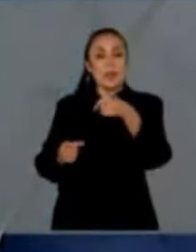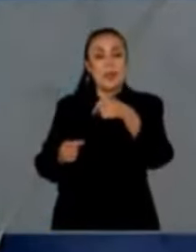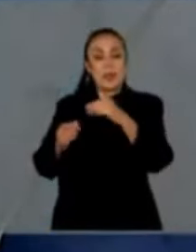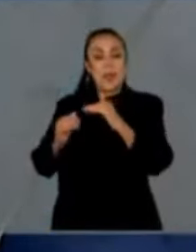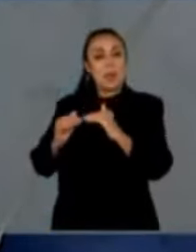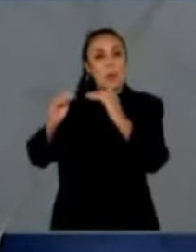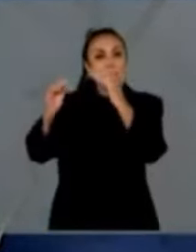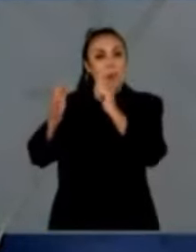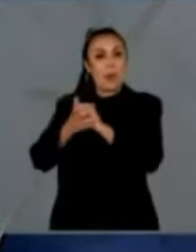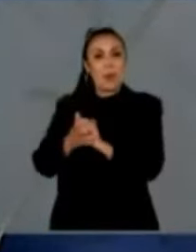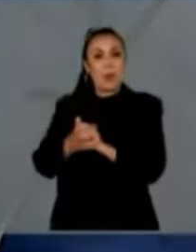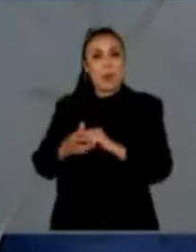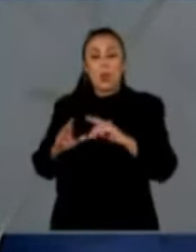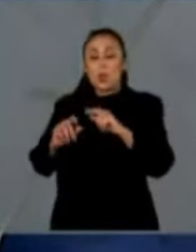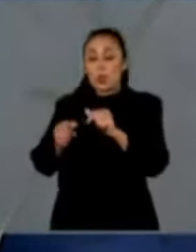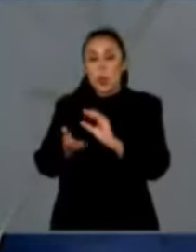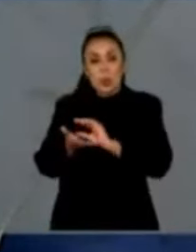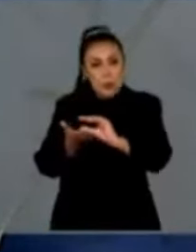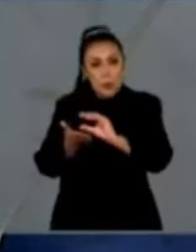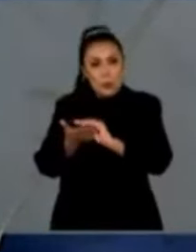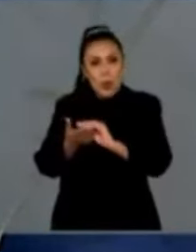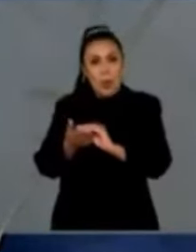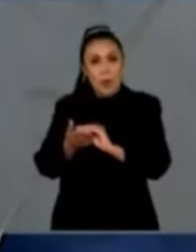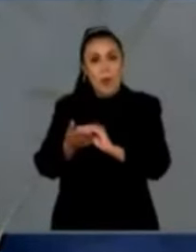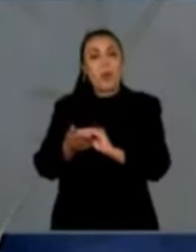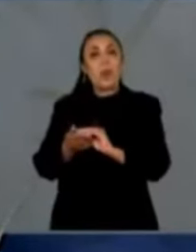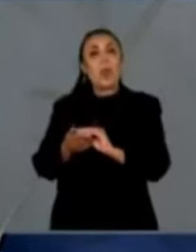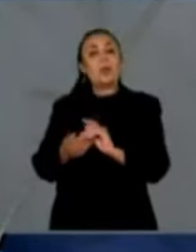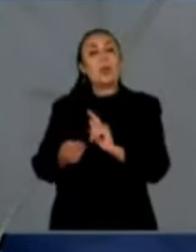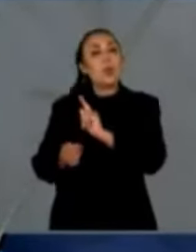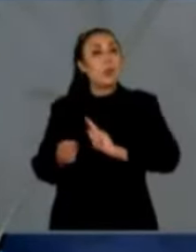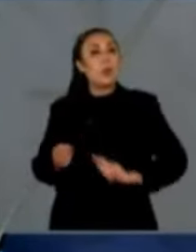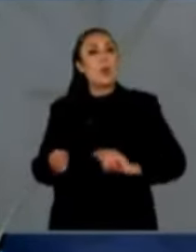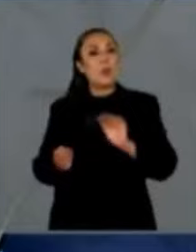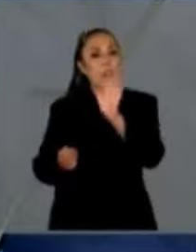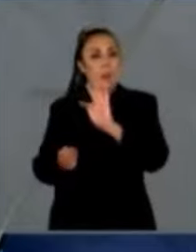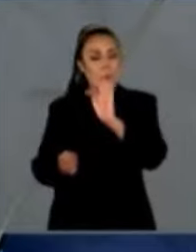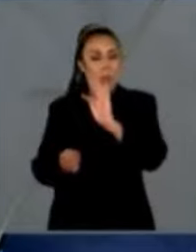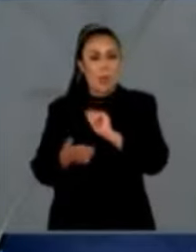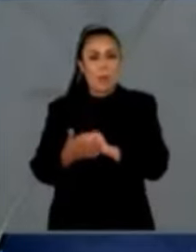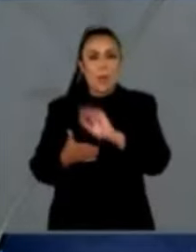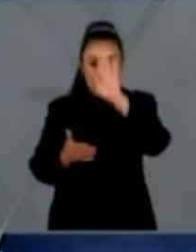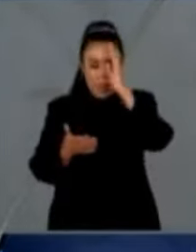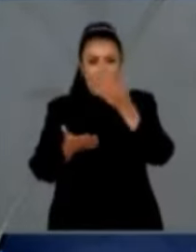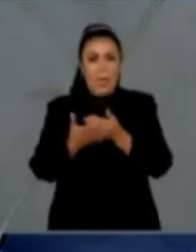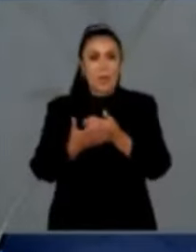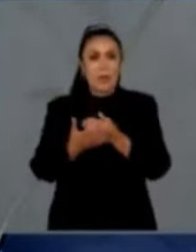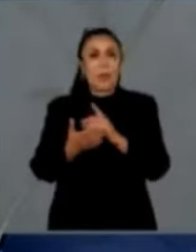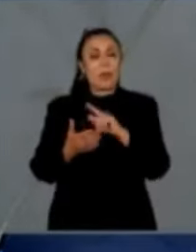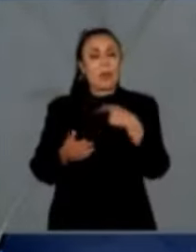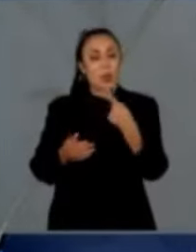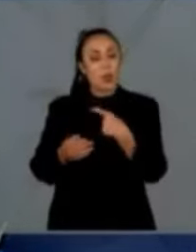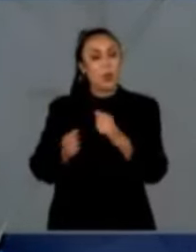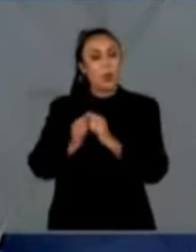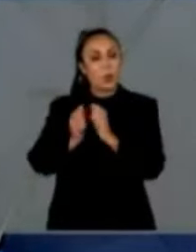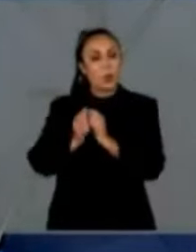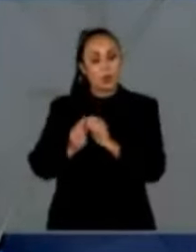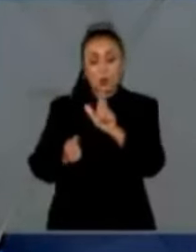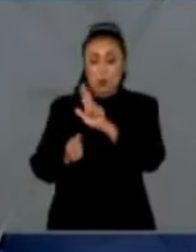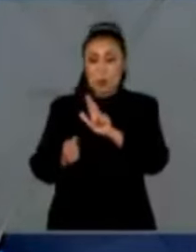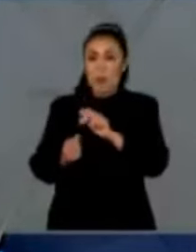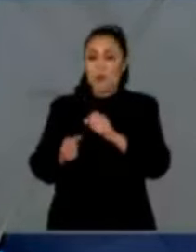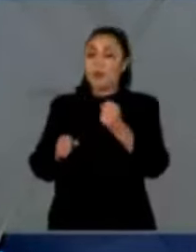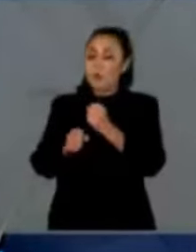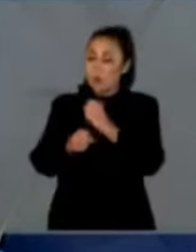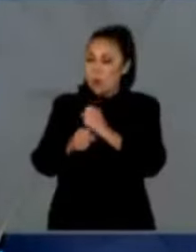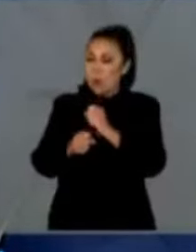governo federal podem apostar apostem na mudança que nós vamos fazer junto com o Lula esse Hospital do Câncer que ele não quis ceder o terreno